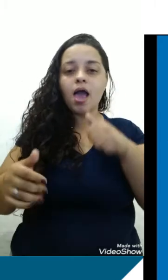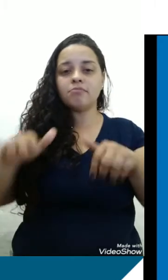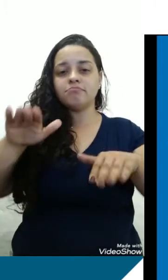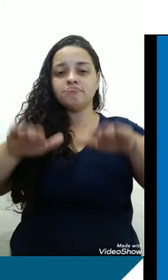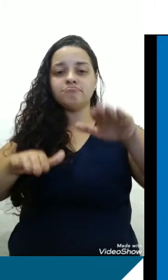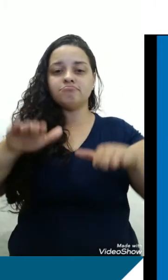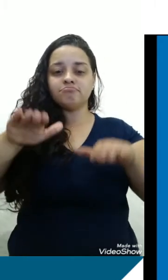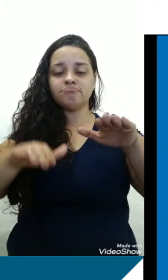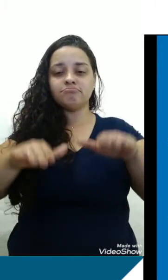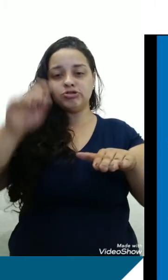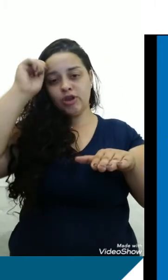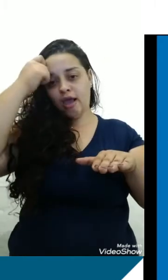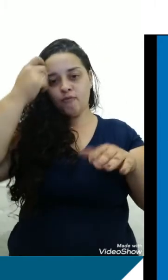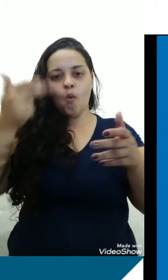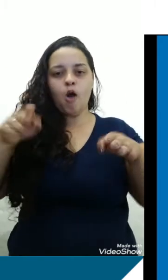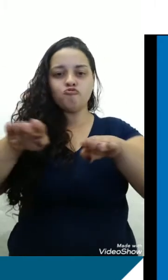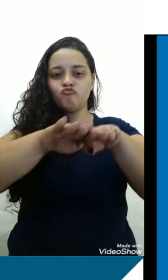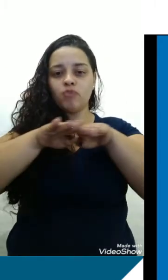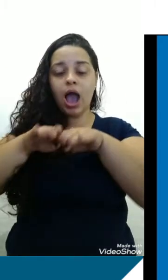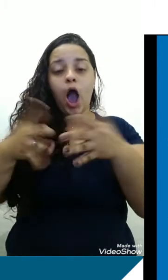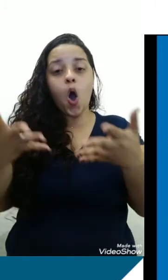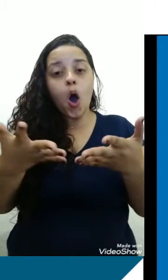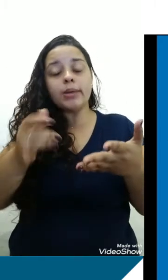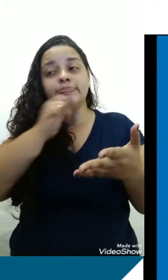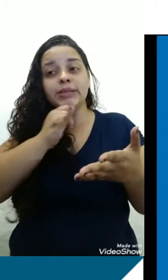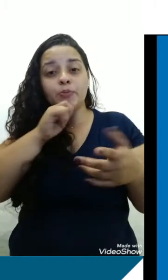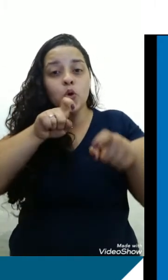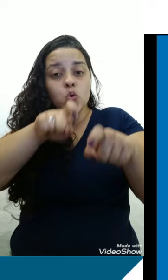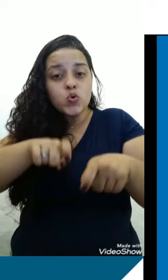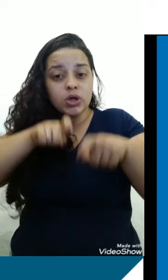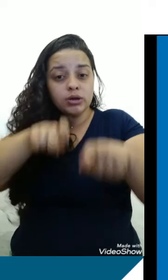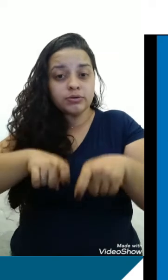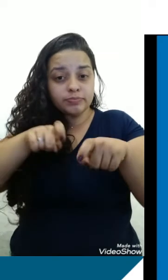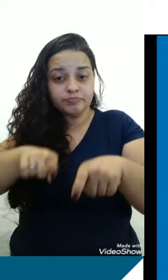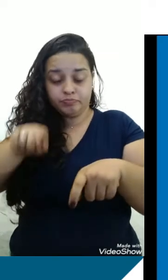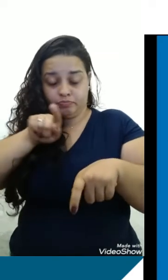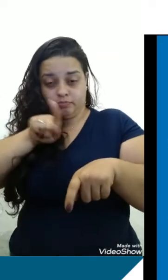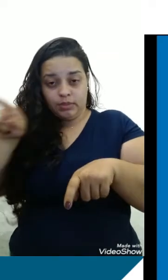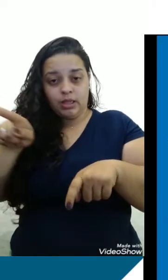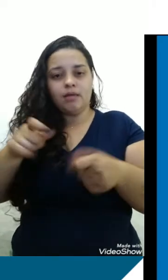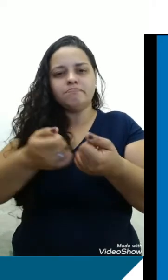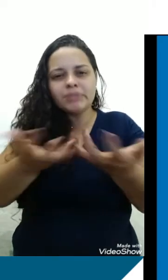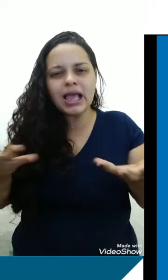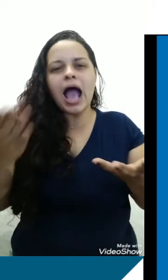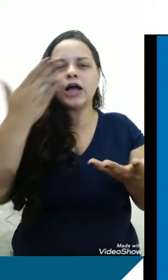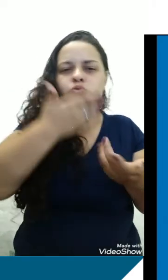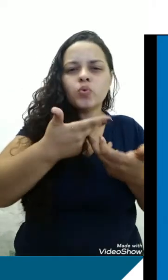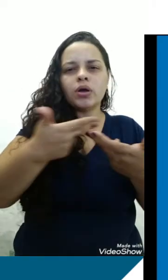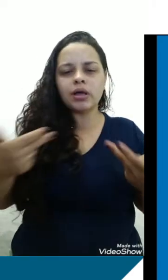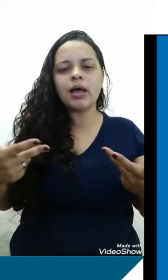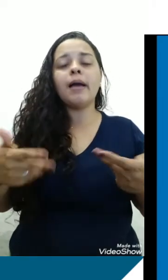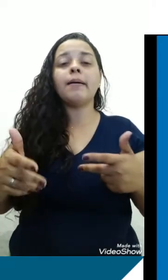mulheres escravizados na cidade. Já a escravidão rural, marcada principalmente, né, pela agricultura, pelas plantations de